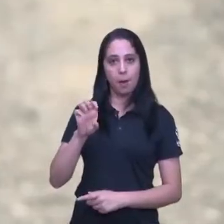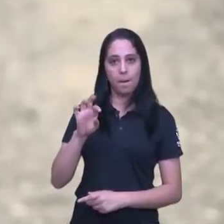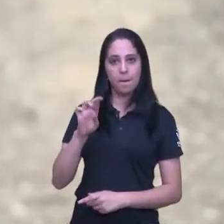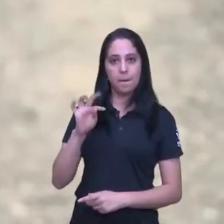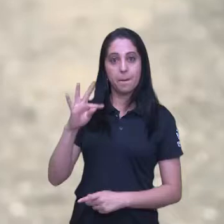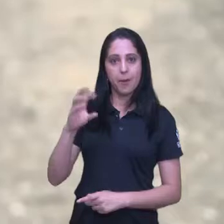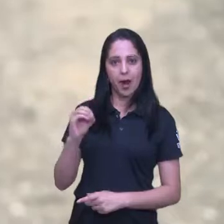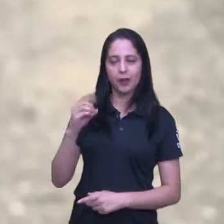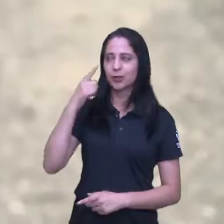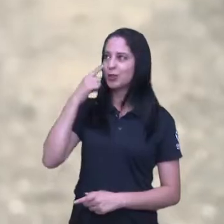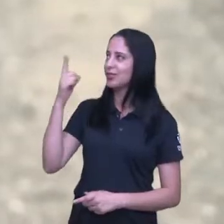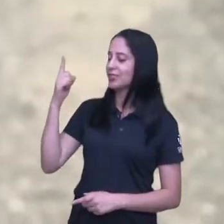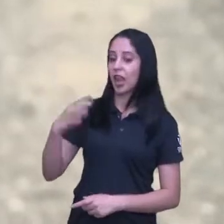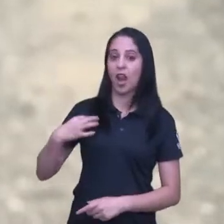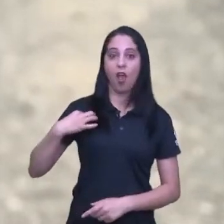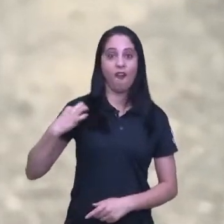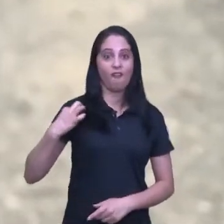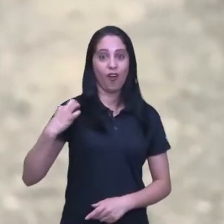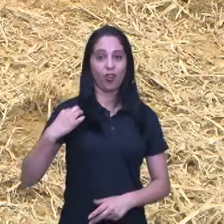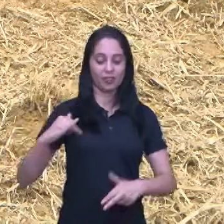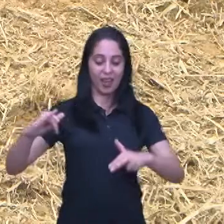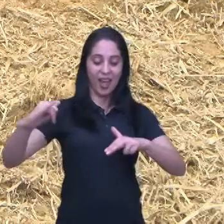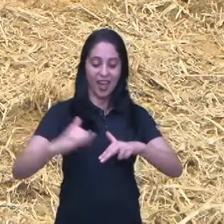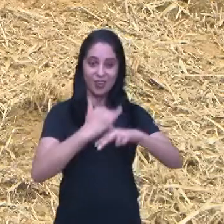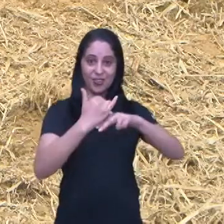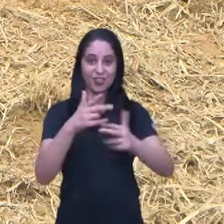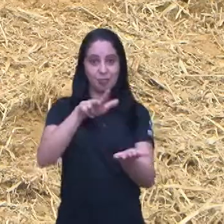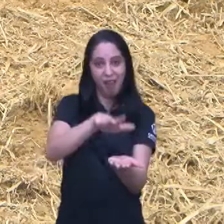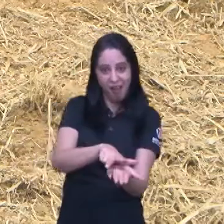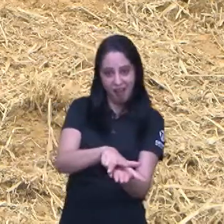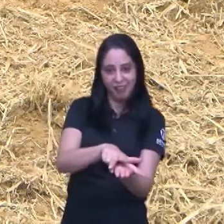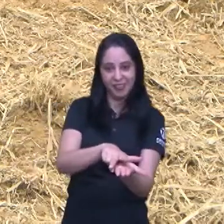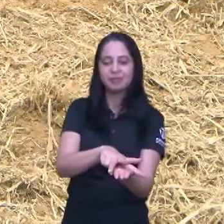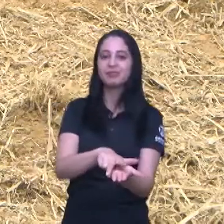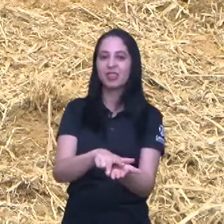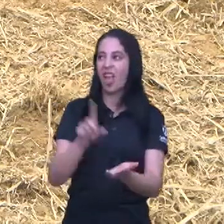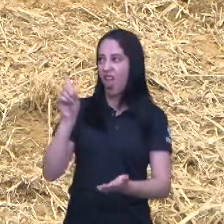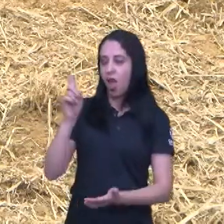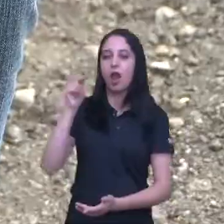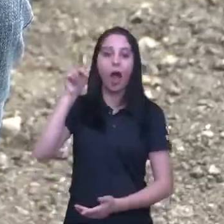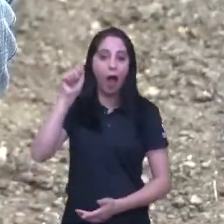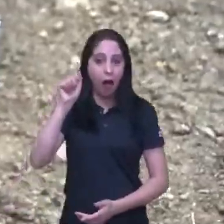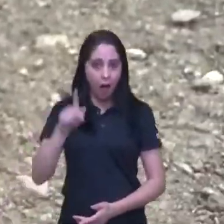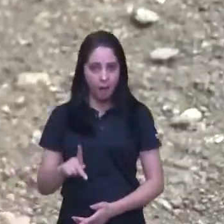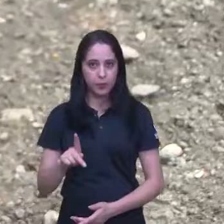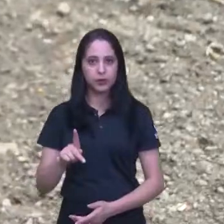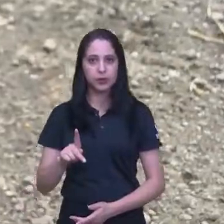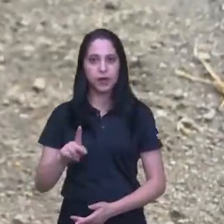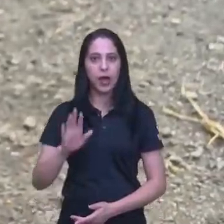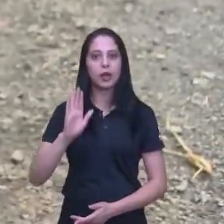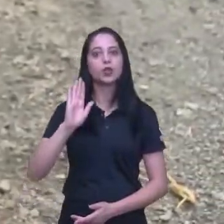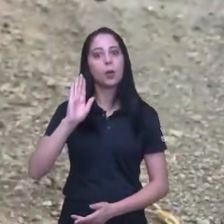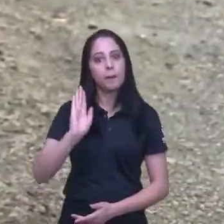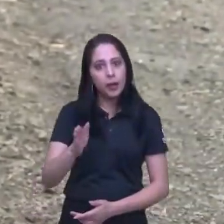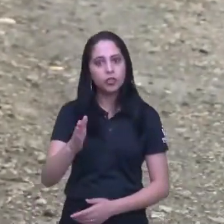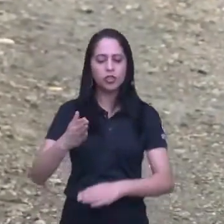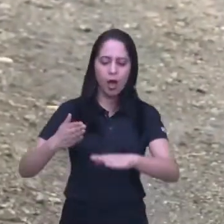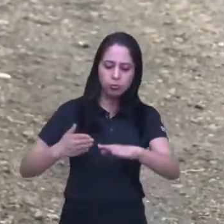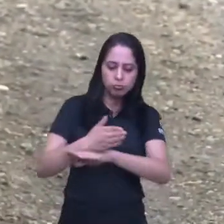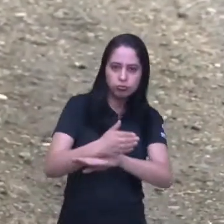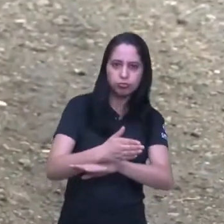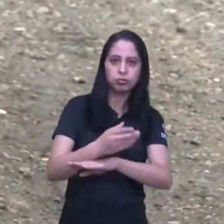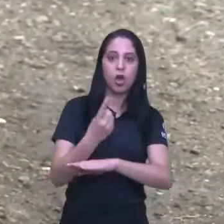o Roberto foi um dos que participaram como vítimas do soterramento simulado o aposentado conta que